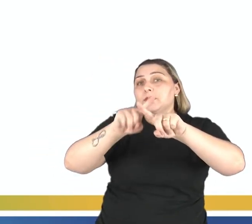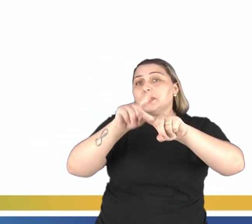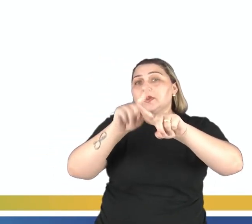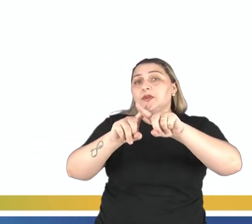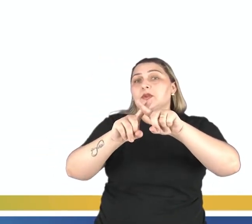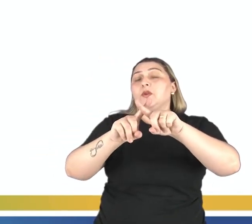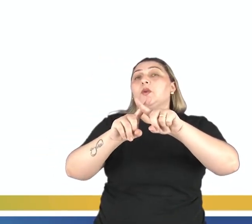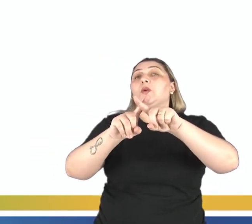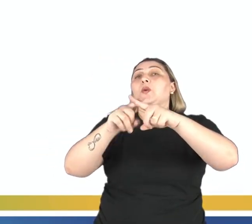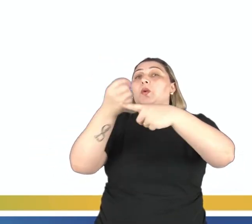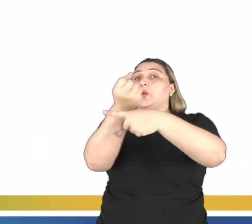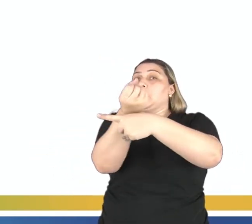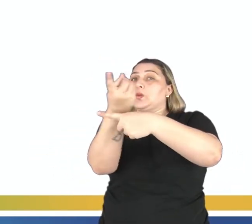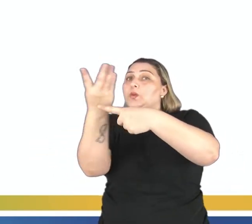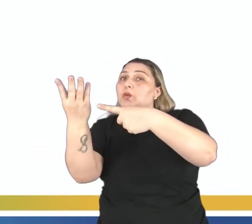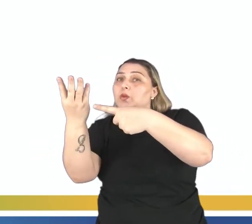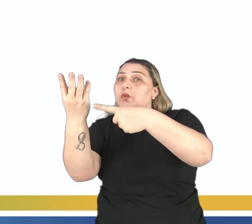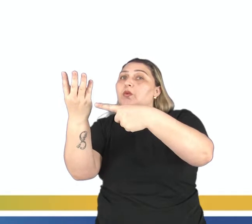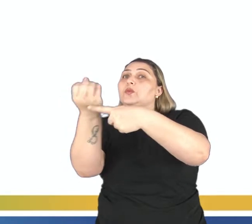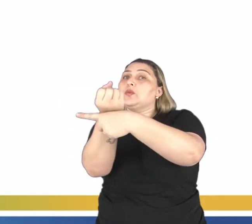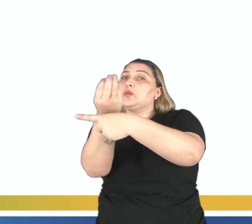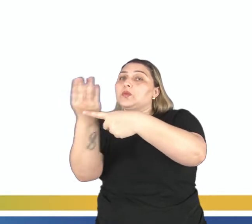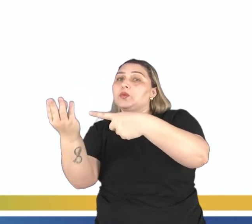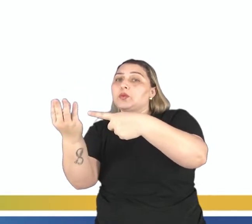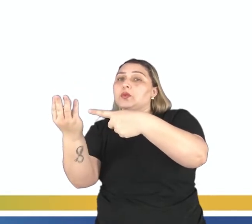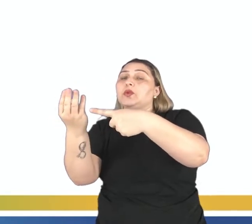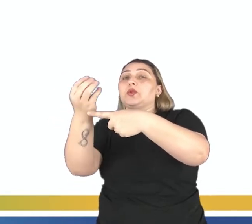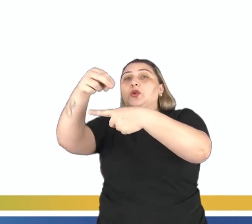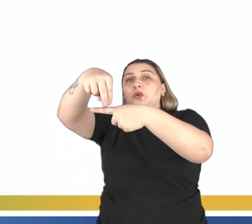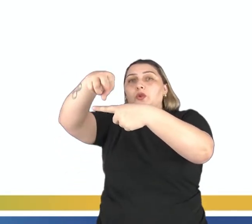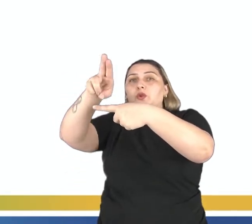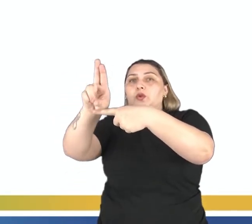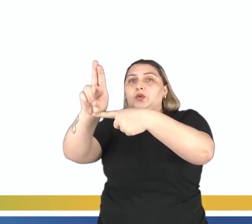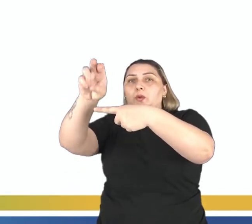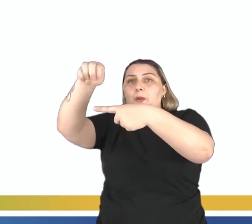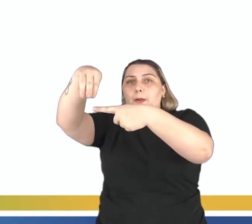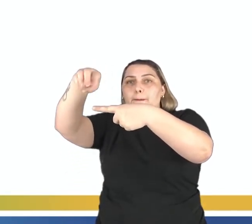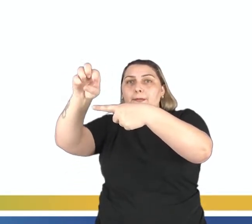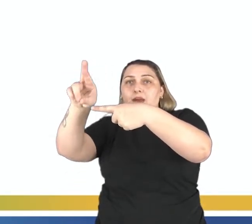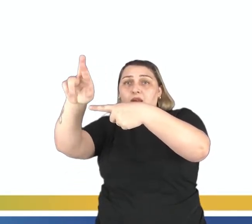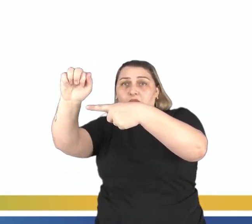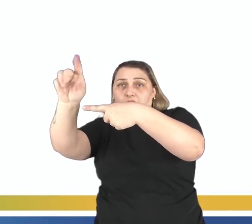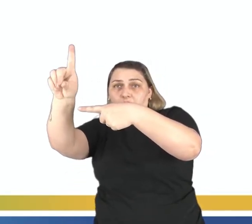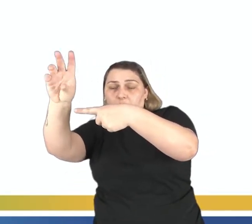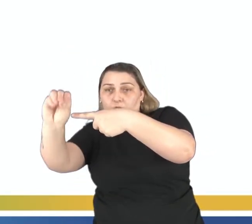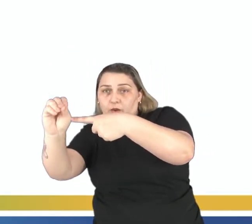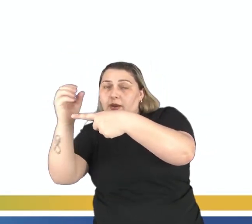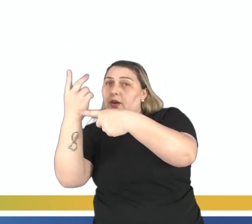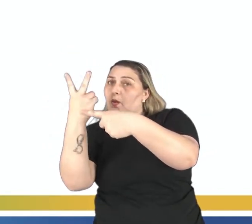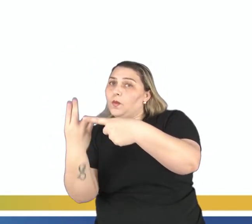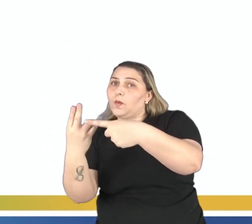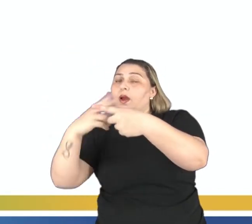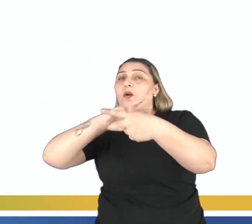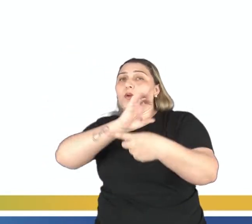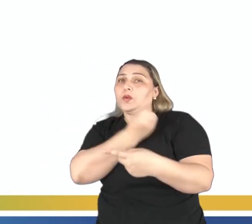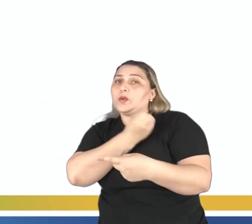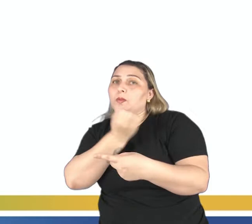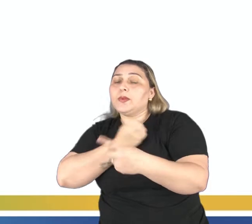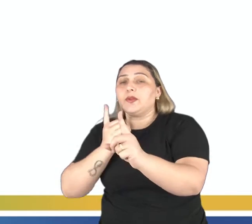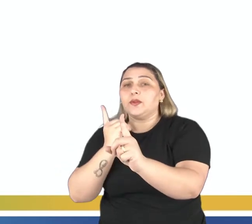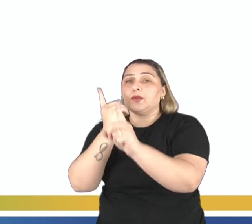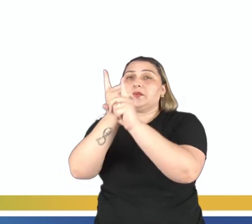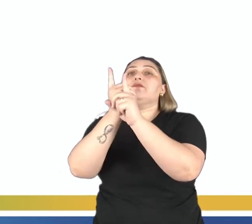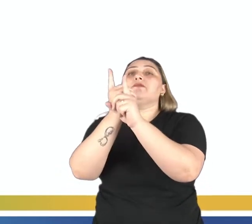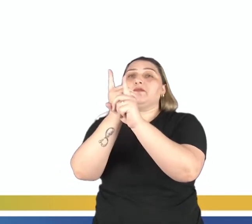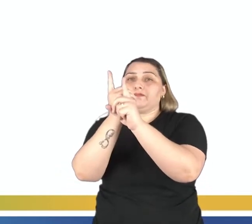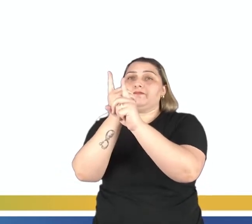o numerador, o número que fica em cima, e o denominador por o mesmo número, nós vamos encontrar frações equivalentes. Então, no caso